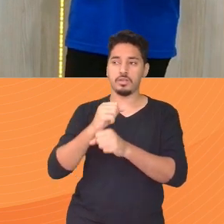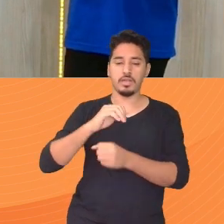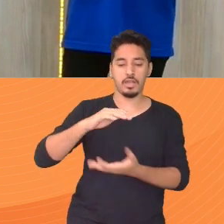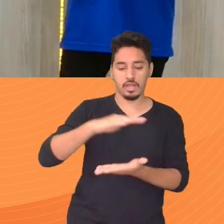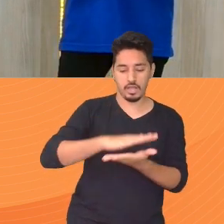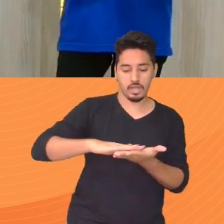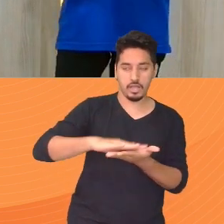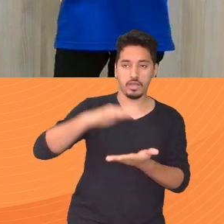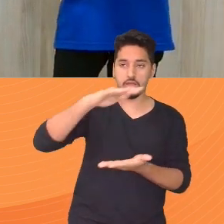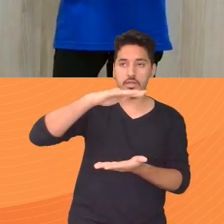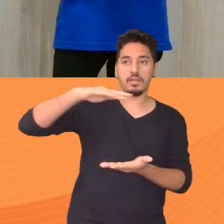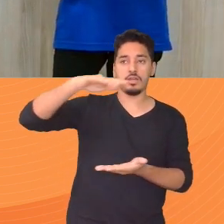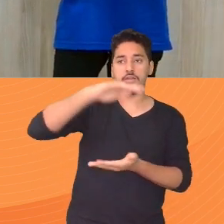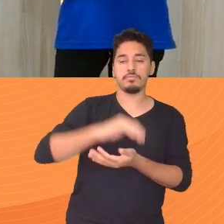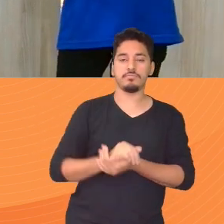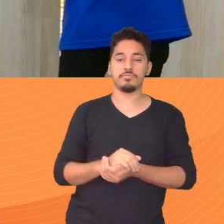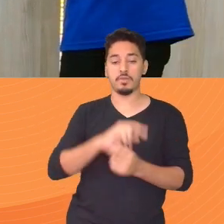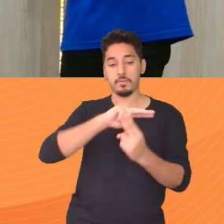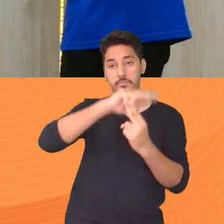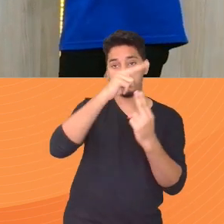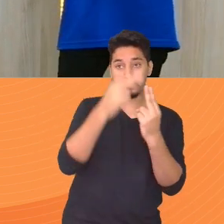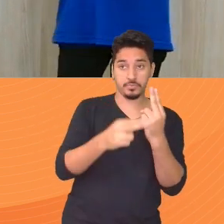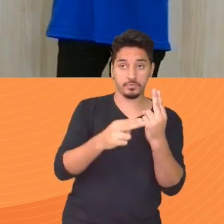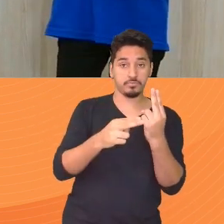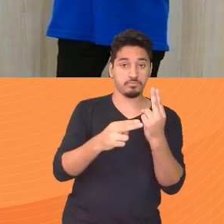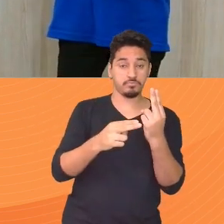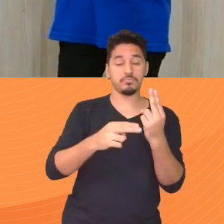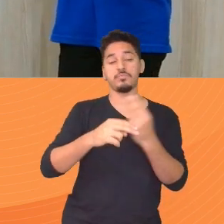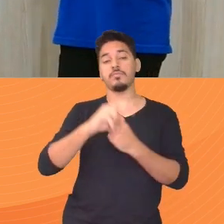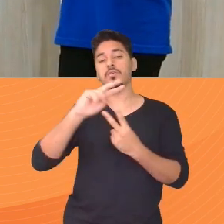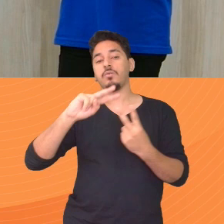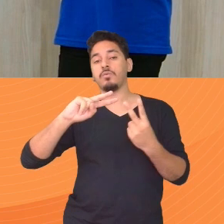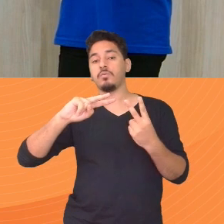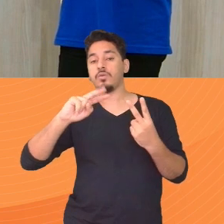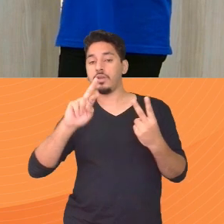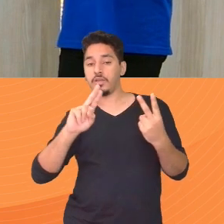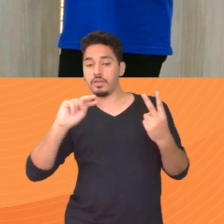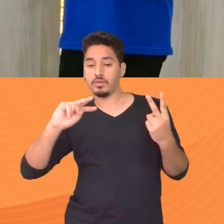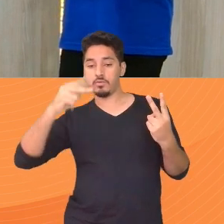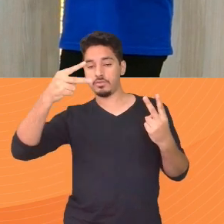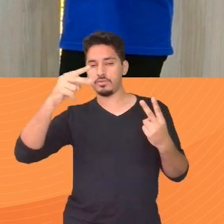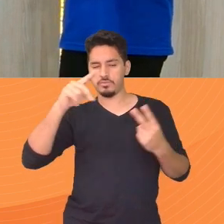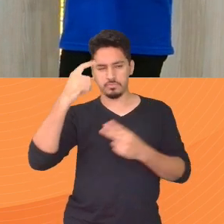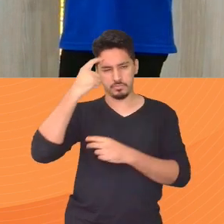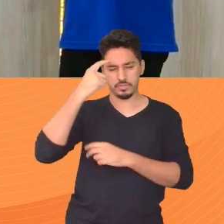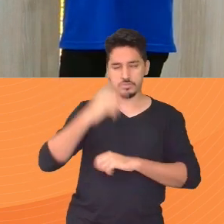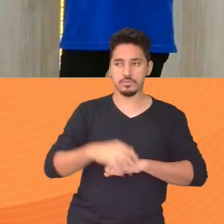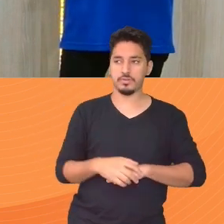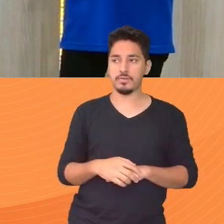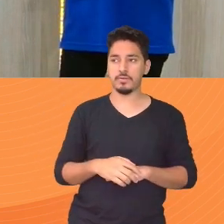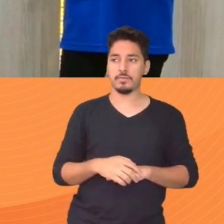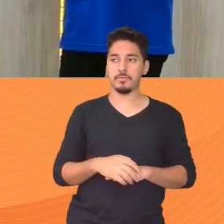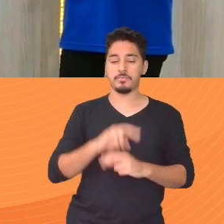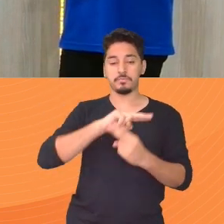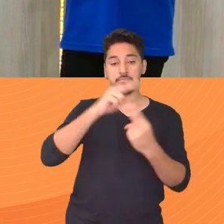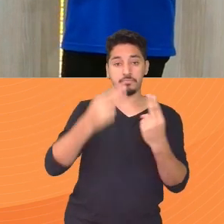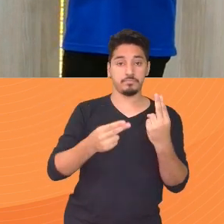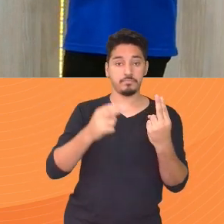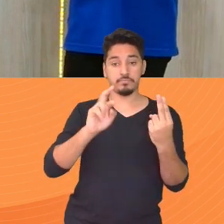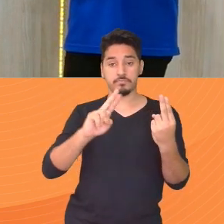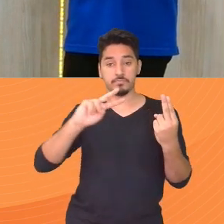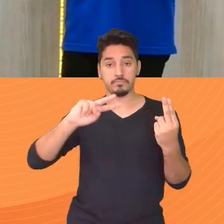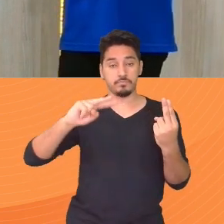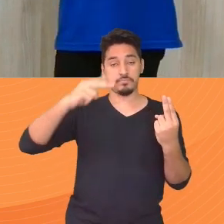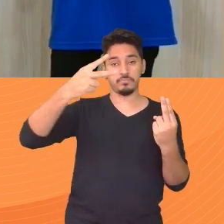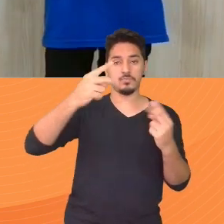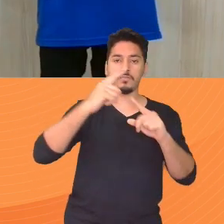base. πr ao quadrado. Da base de cima. Aí multiplica por 2, se for fazer o cálculo. Pensa aí para vocês direitinho. πr ao quadrado vezes 2.